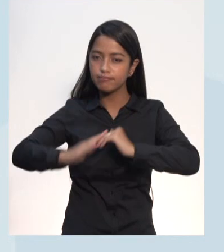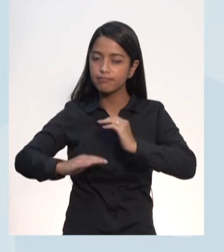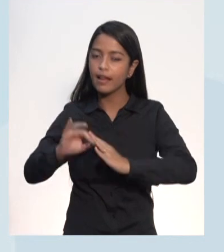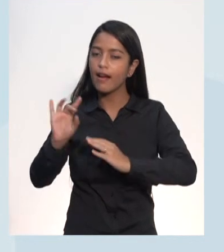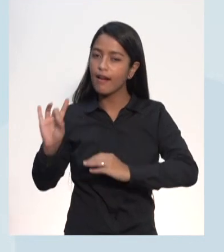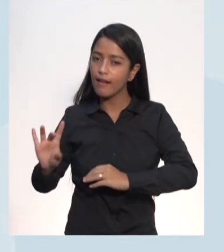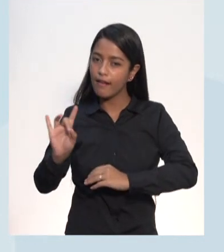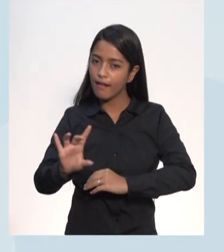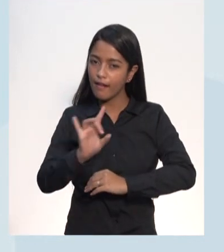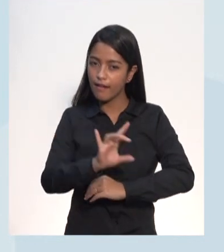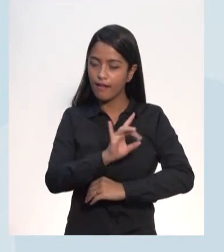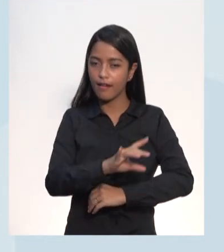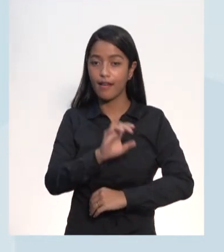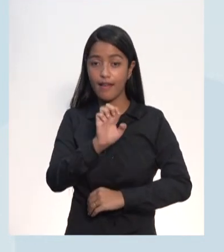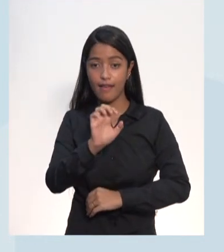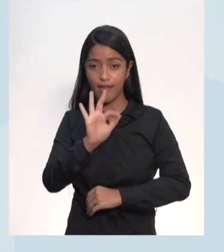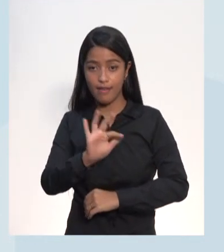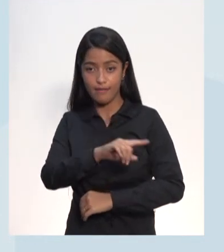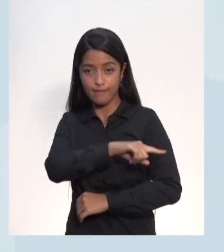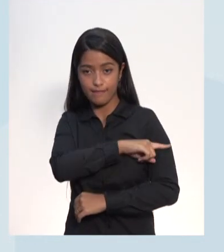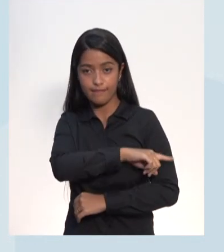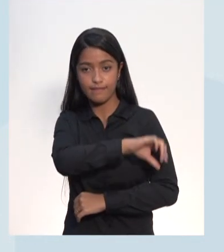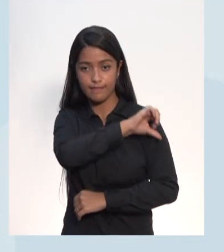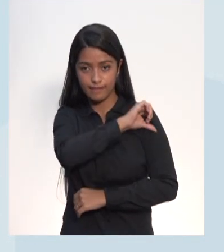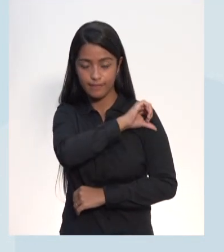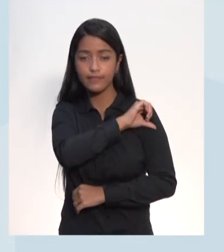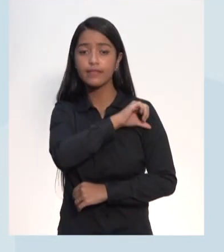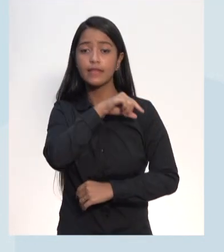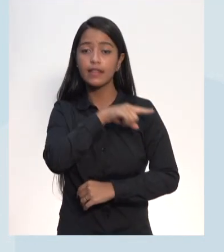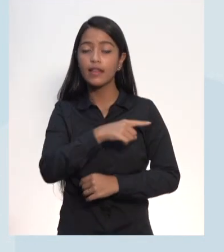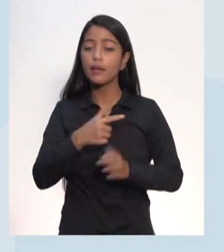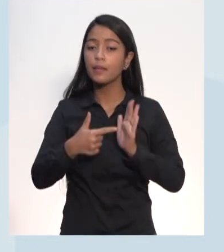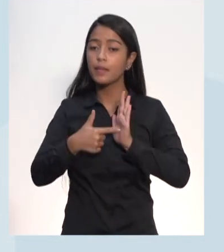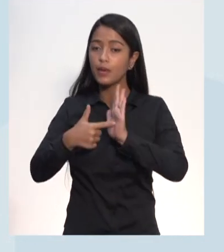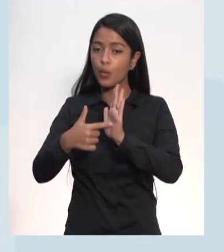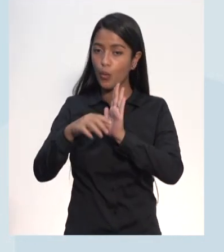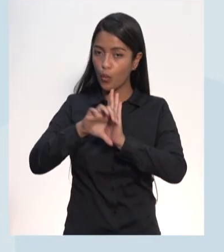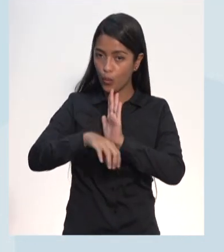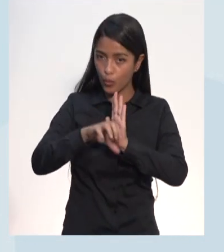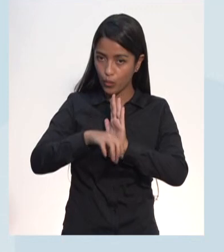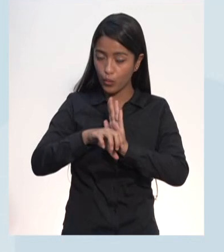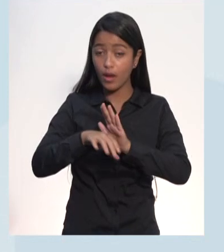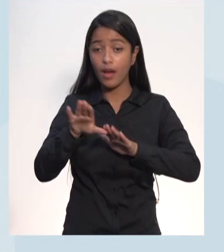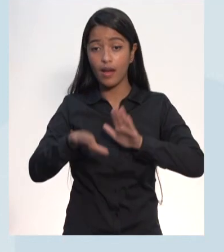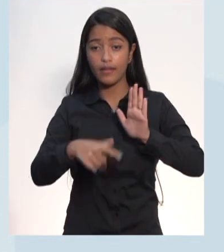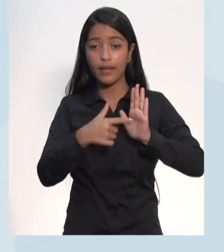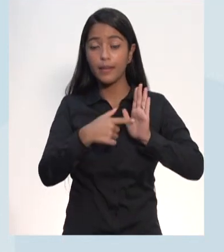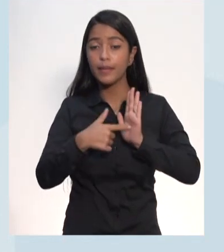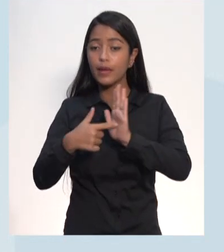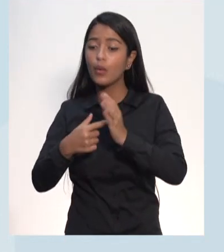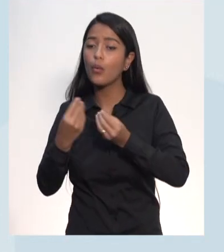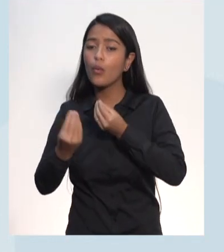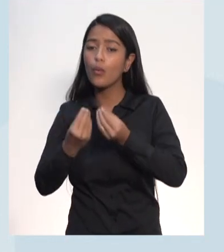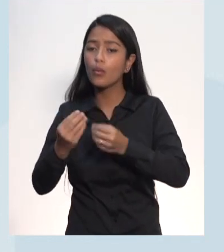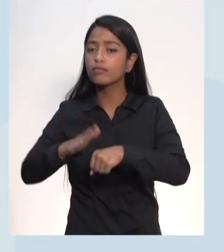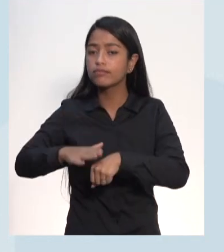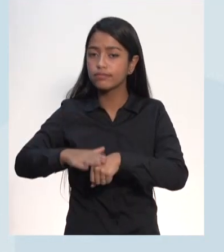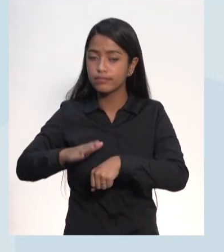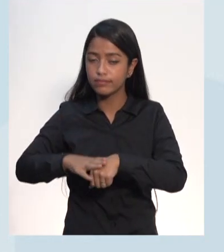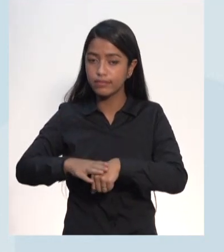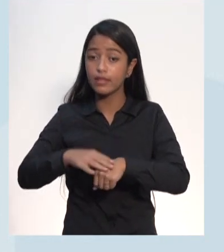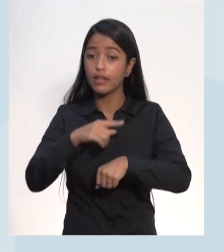conhecimento, ora apresentam um conceito, ora o procedimento, ou seja, um meio para que as habilidades